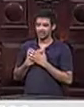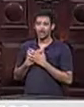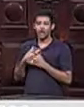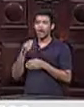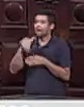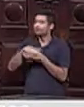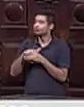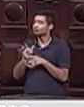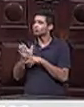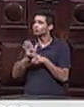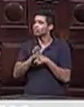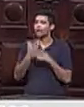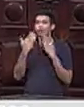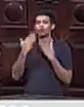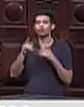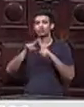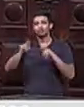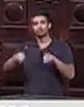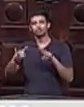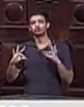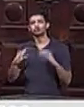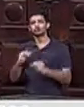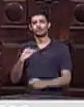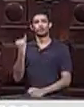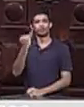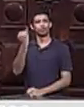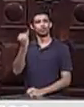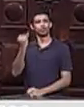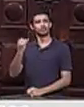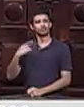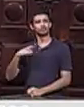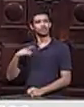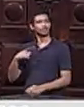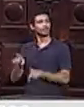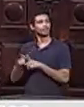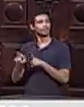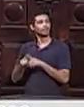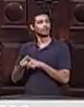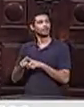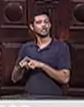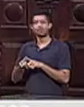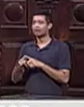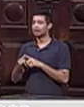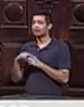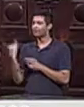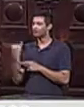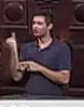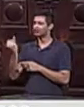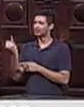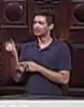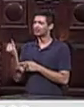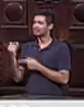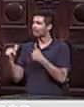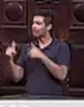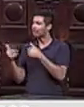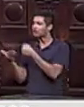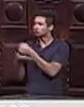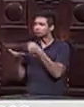a importância dos servidores, demonstrando a importância de serviços básicos que não poderiam